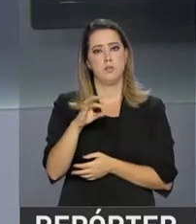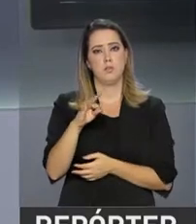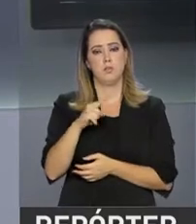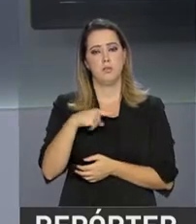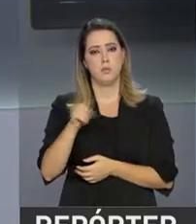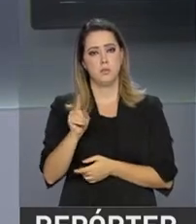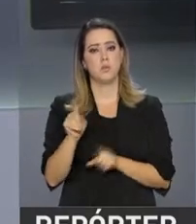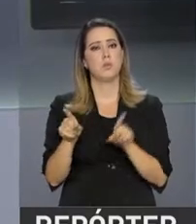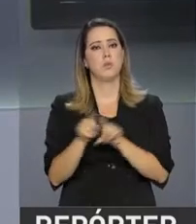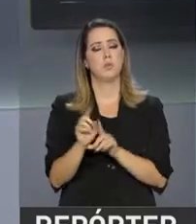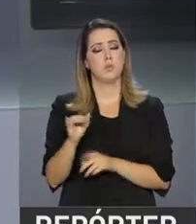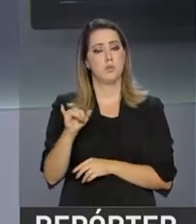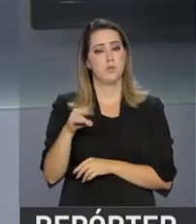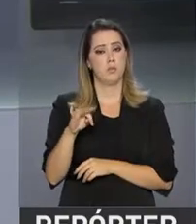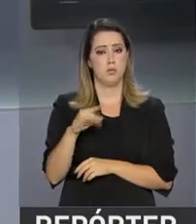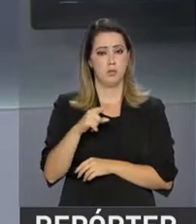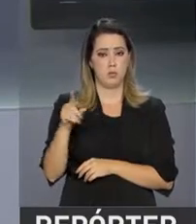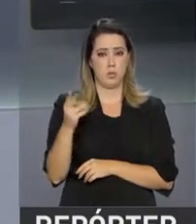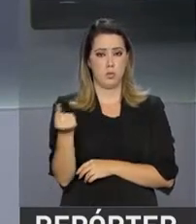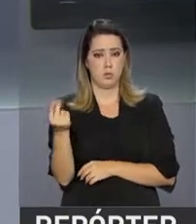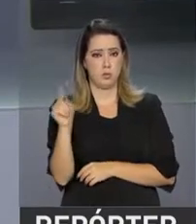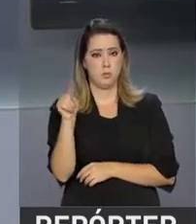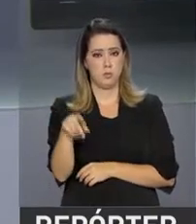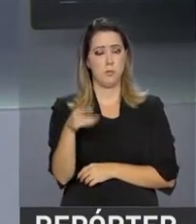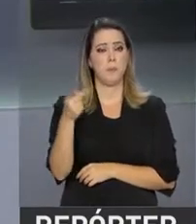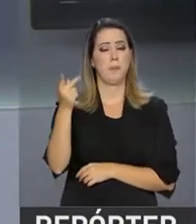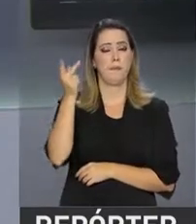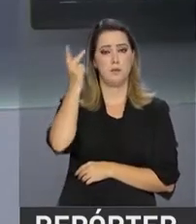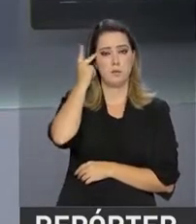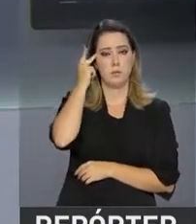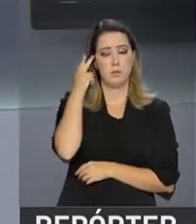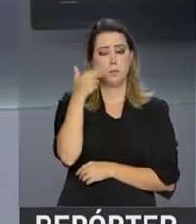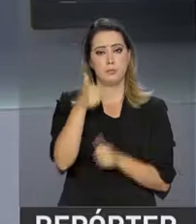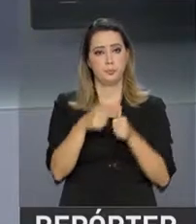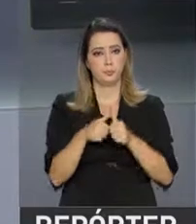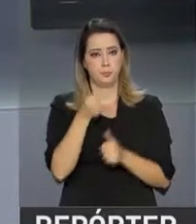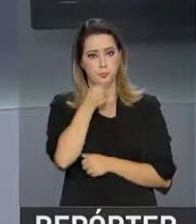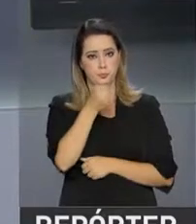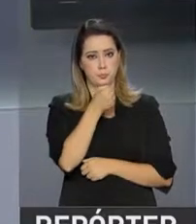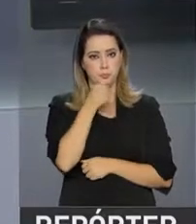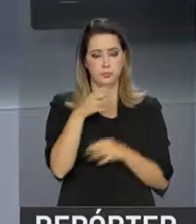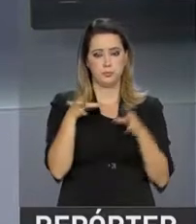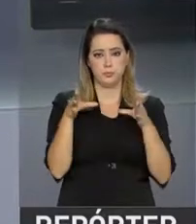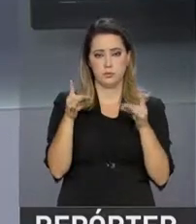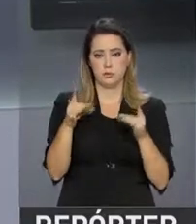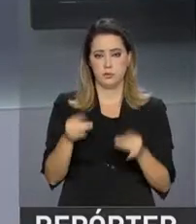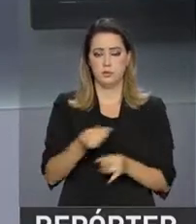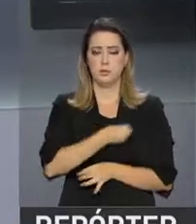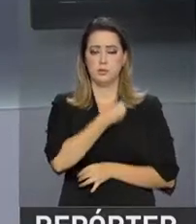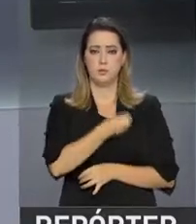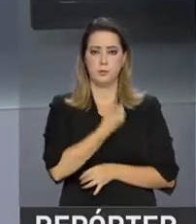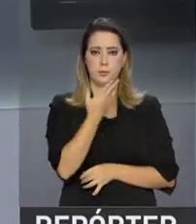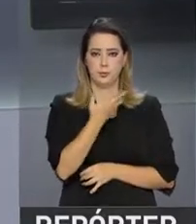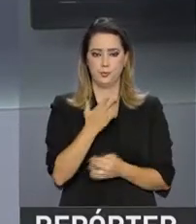É Dinheiro. O repórter Pablo Mundim está em São Paulo e tem mais informações sobre esse evento de premiação. Boa noite,